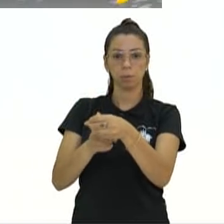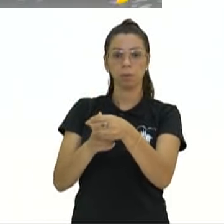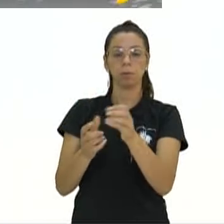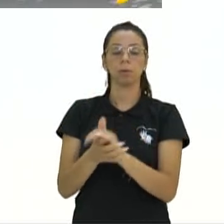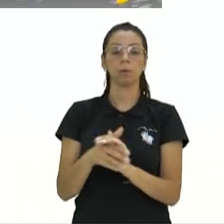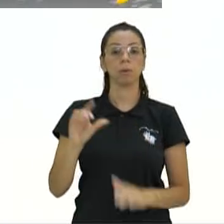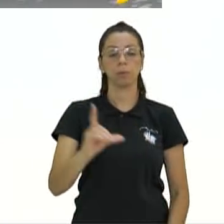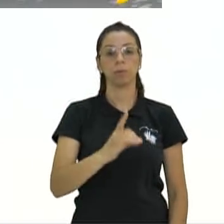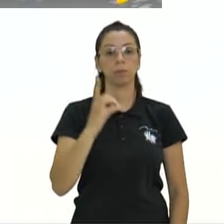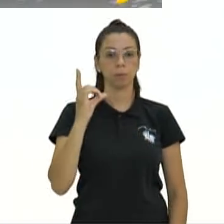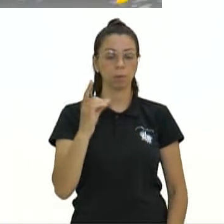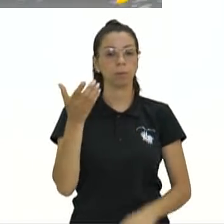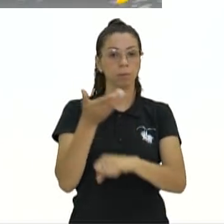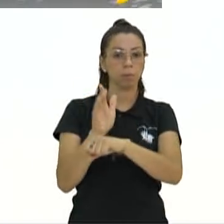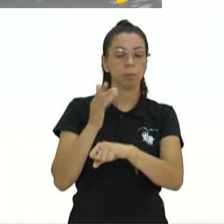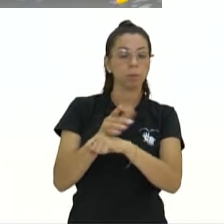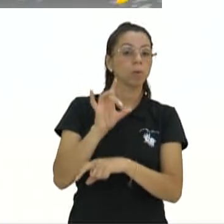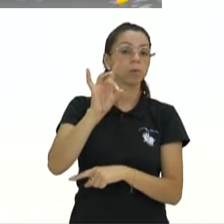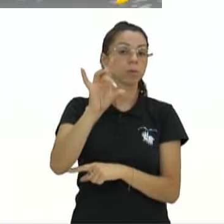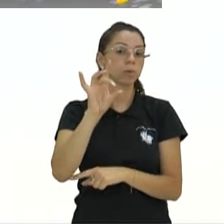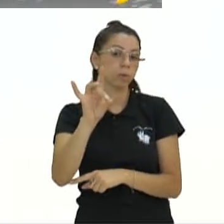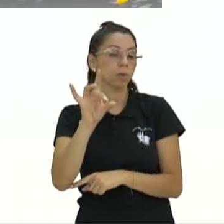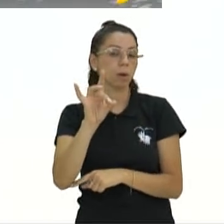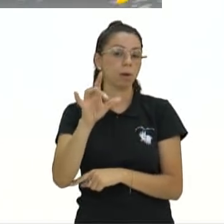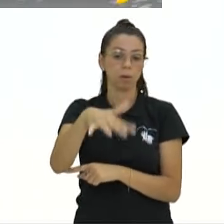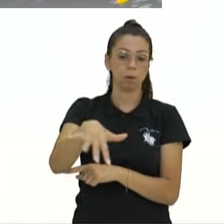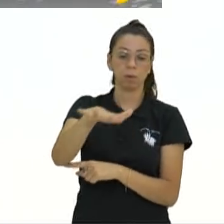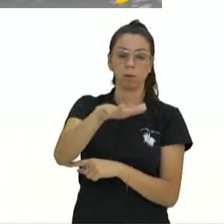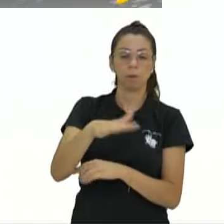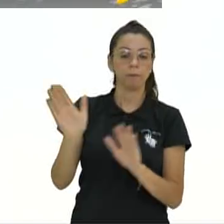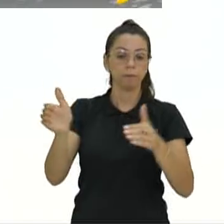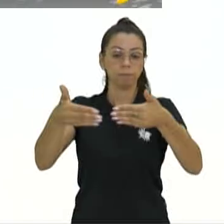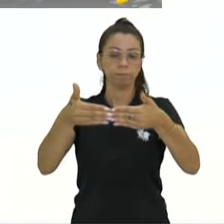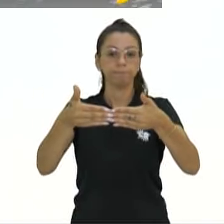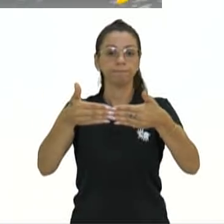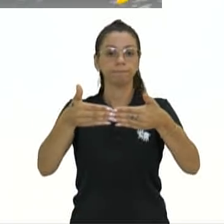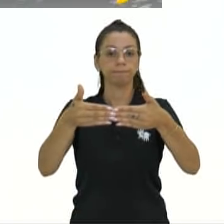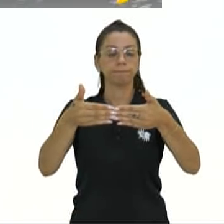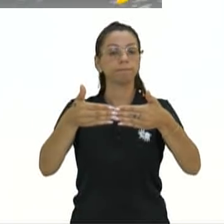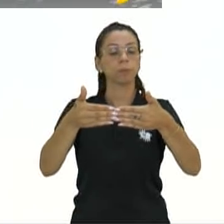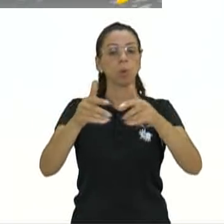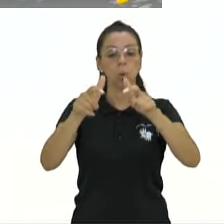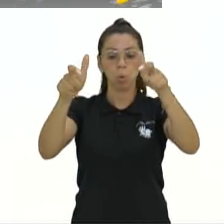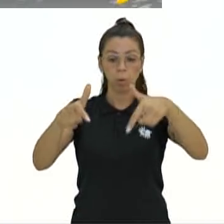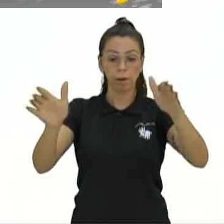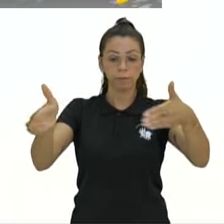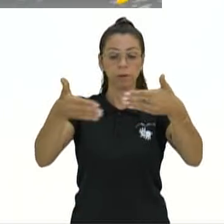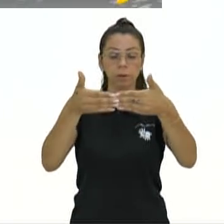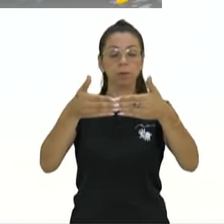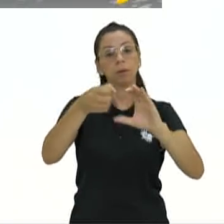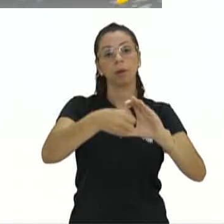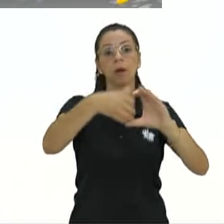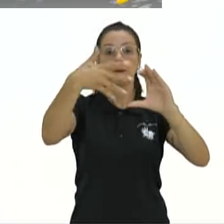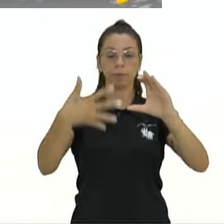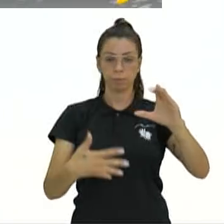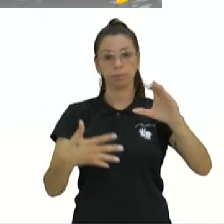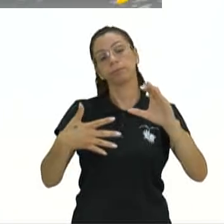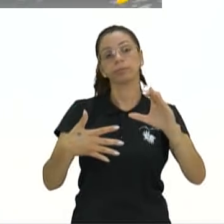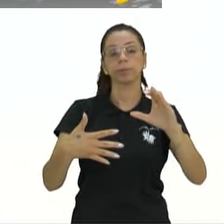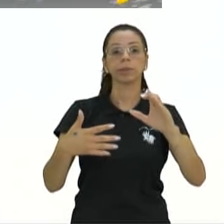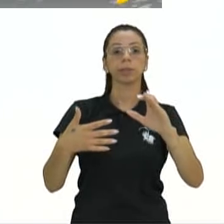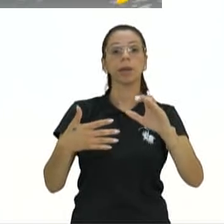Ou D. Praticadas apenas em ambientes fechados. Então, qual é a característica dessas práticas